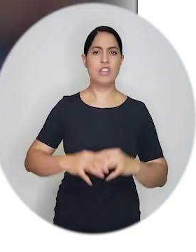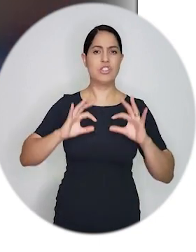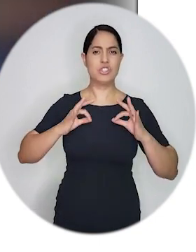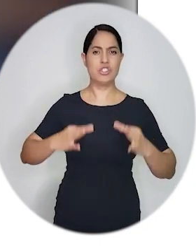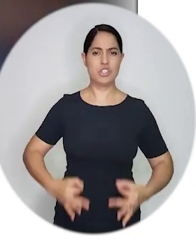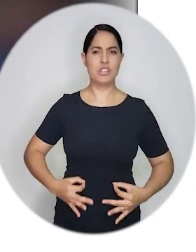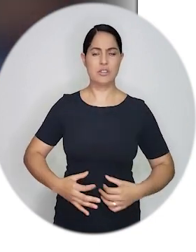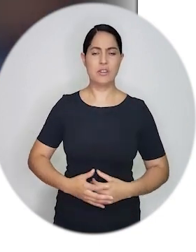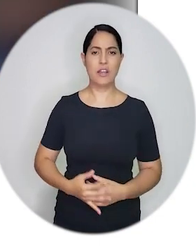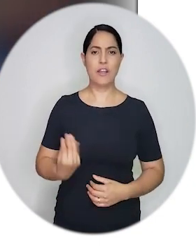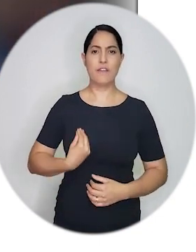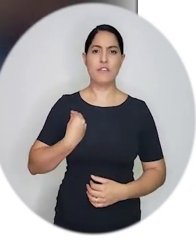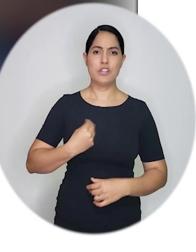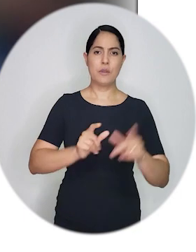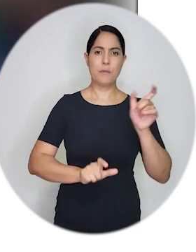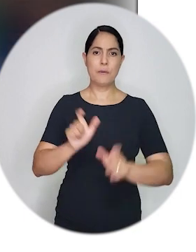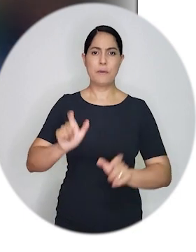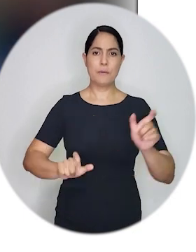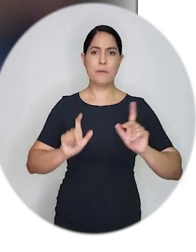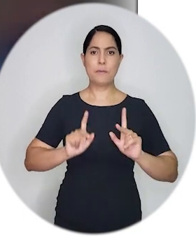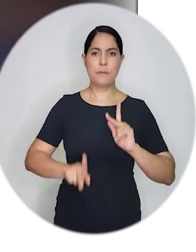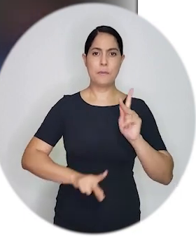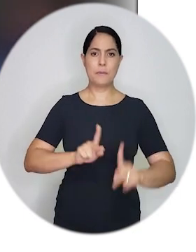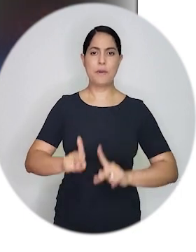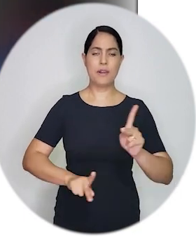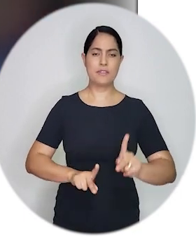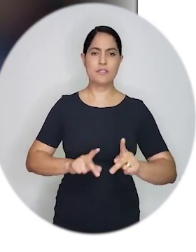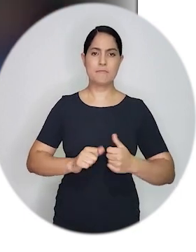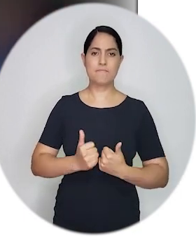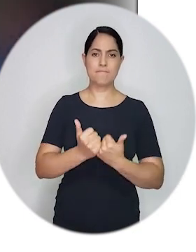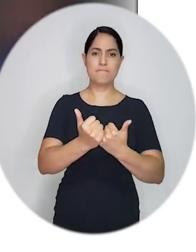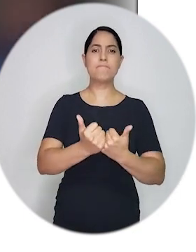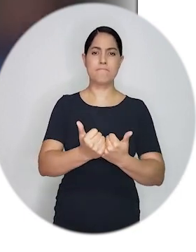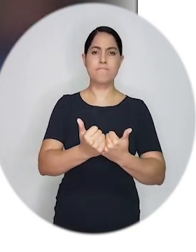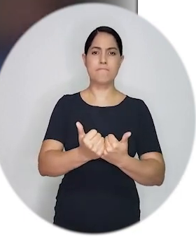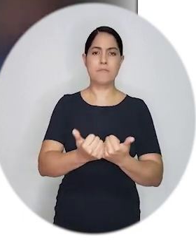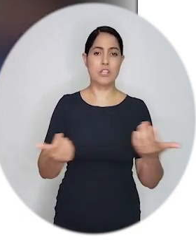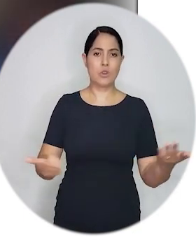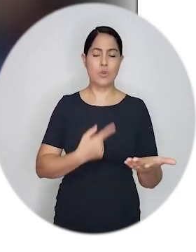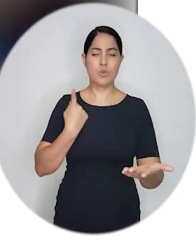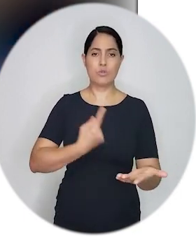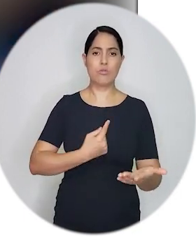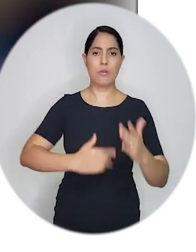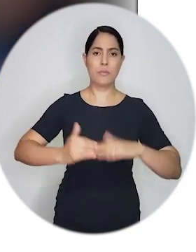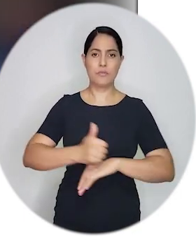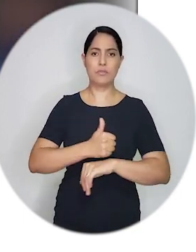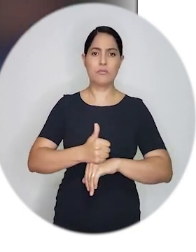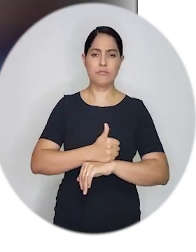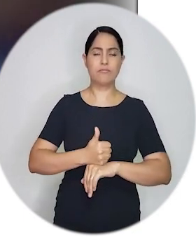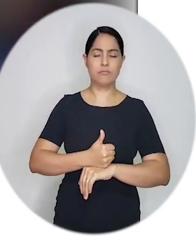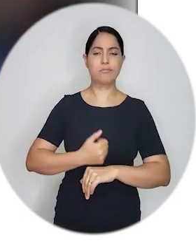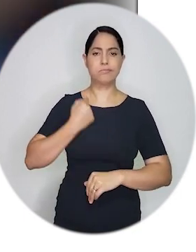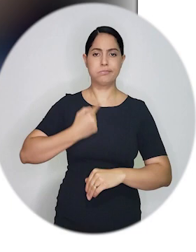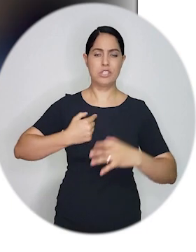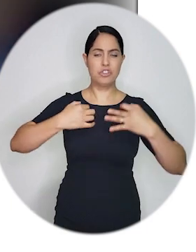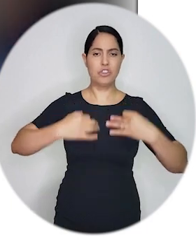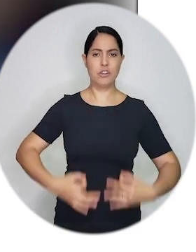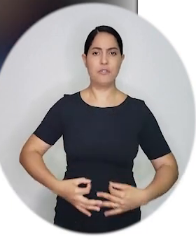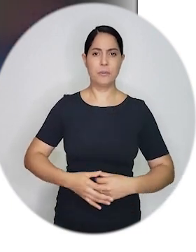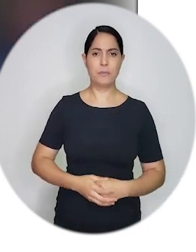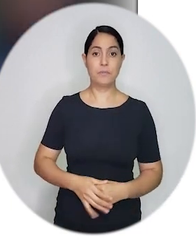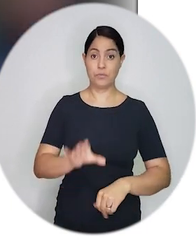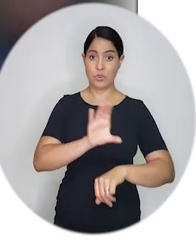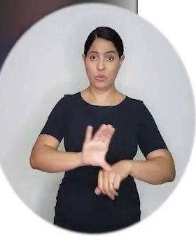dignidade e vida dos cidadãos, é uma missão que edifica a advocacia. Neste dia simbólico, que marca a criação